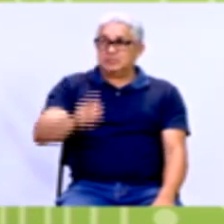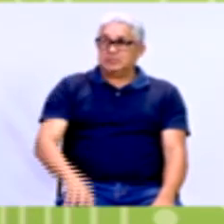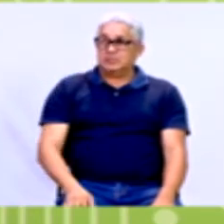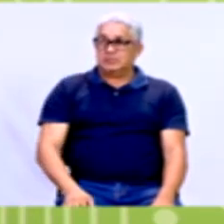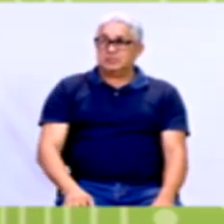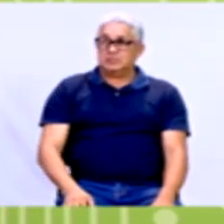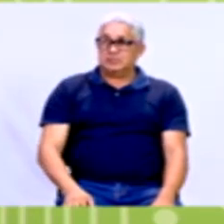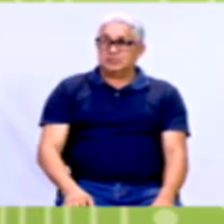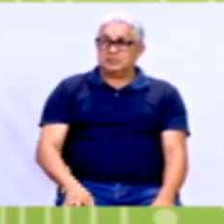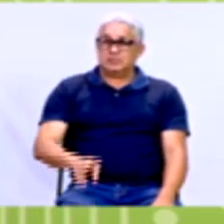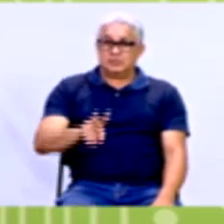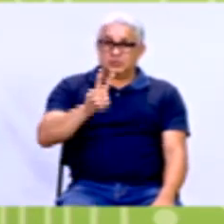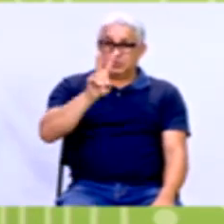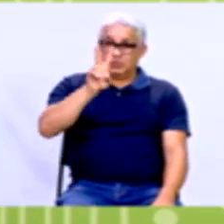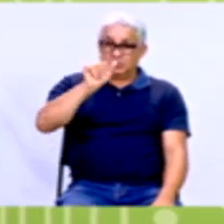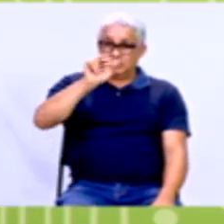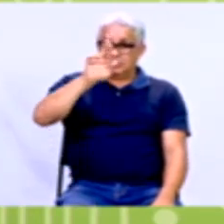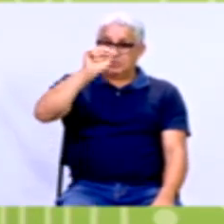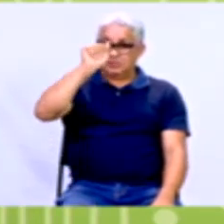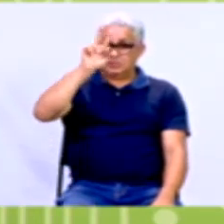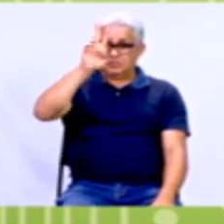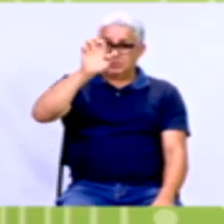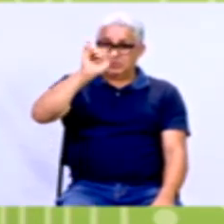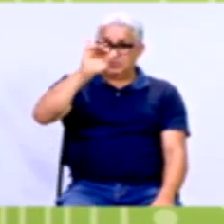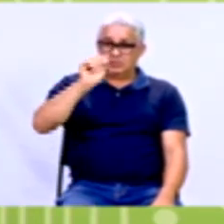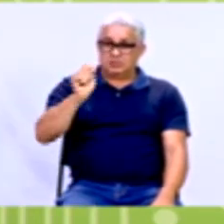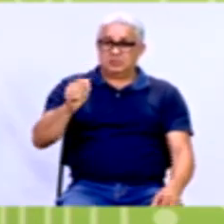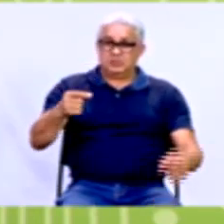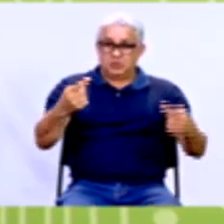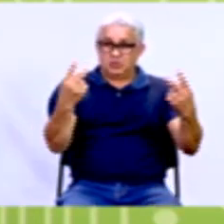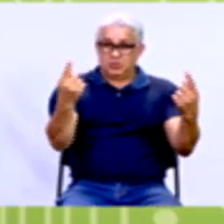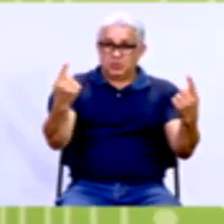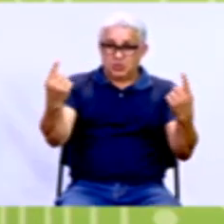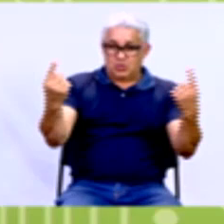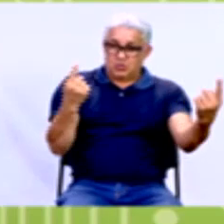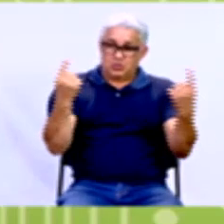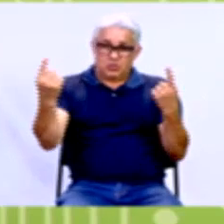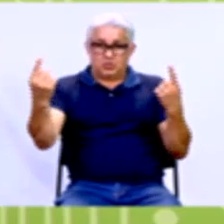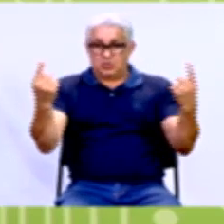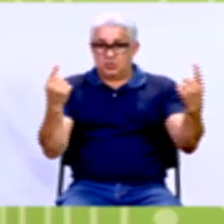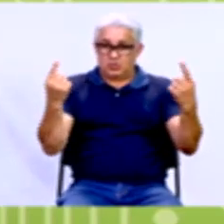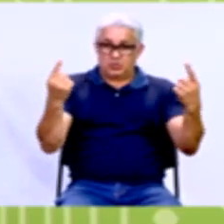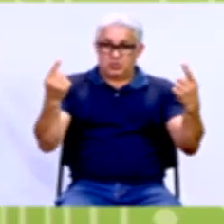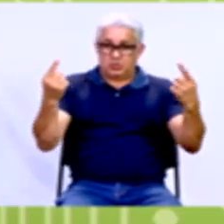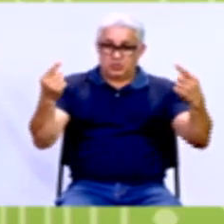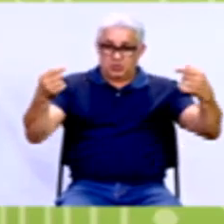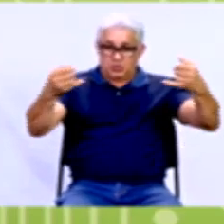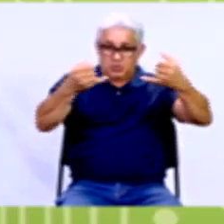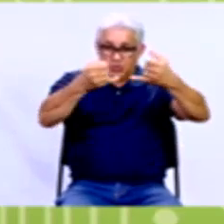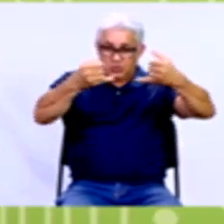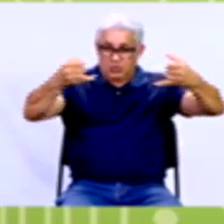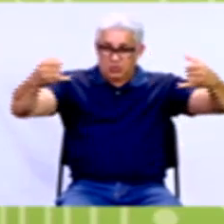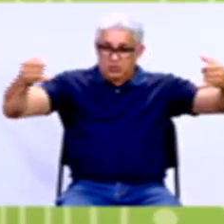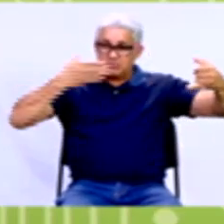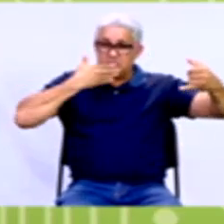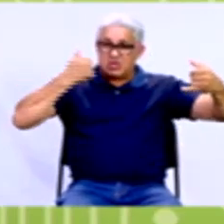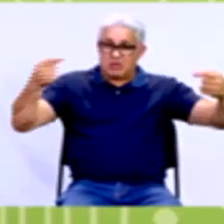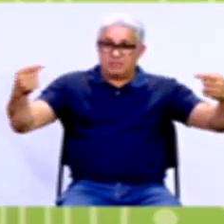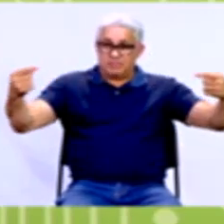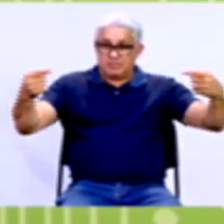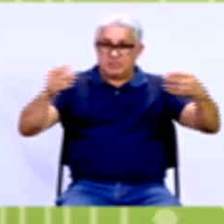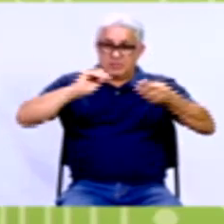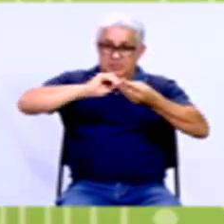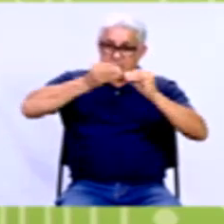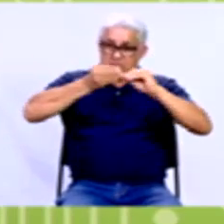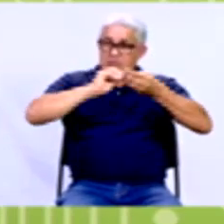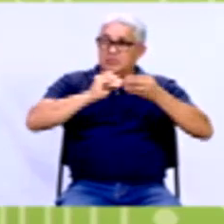entre duas variáveis é significante, deve-se determinar a equação da linha que melhor modela os dados.